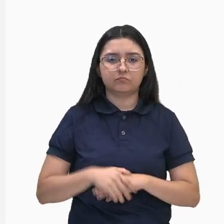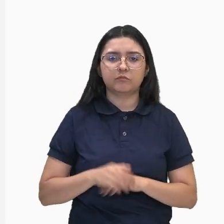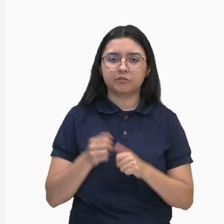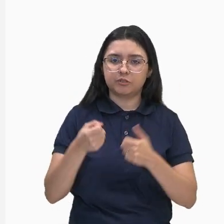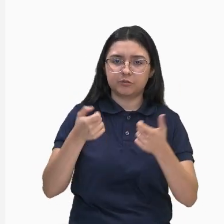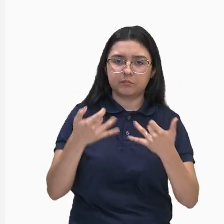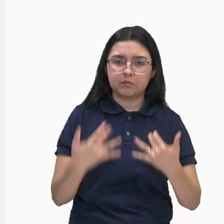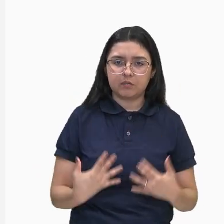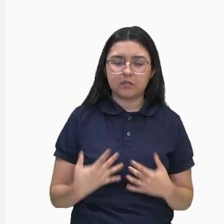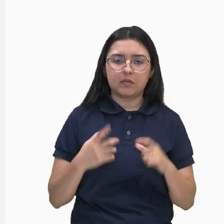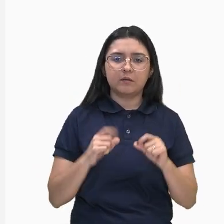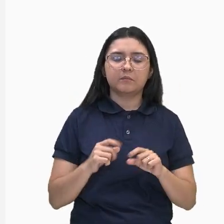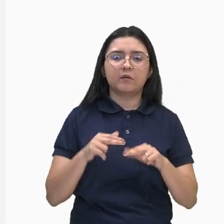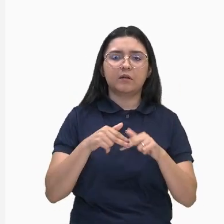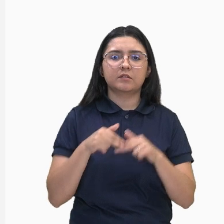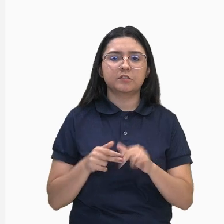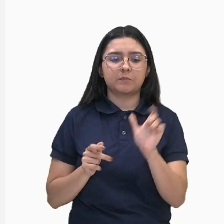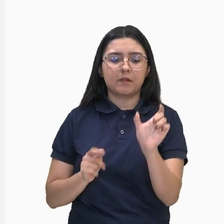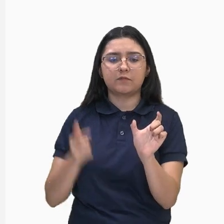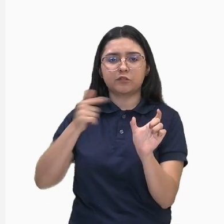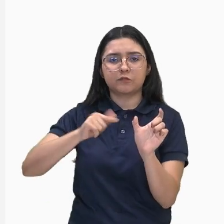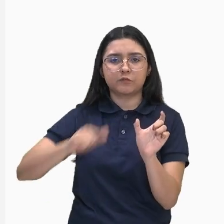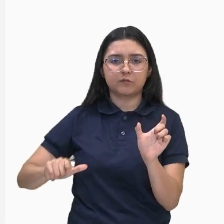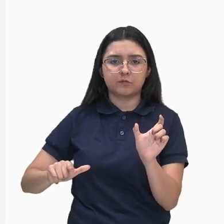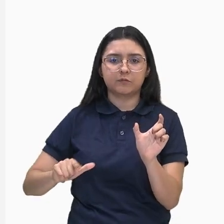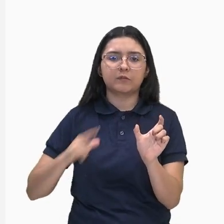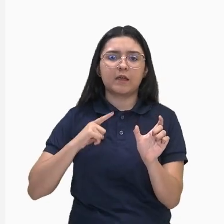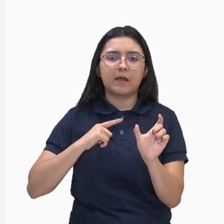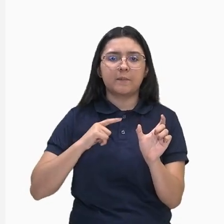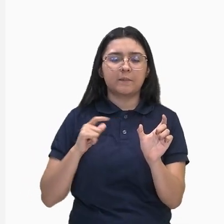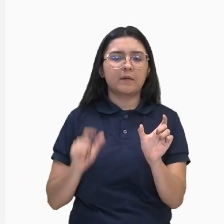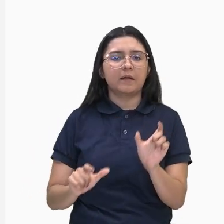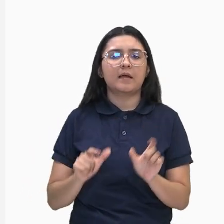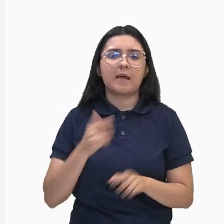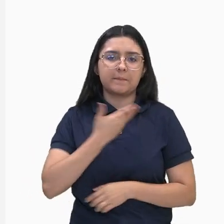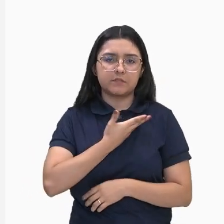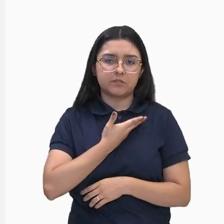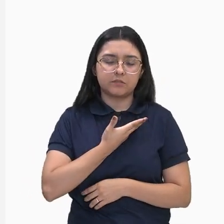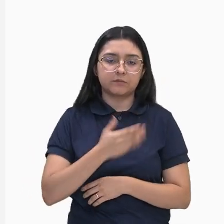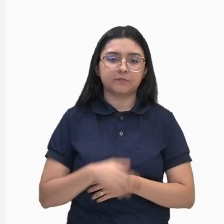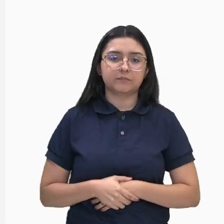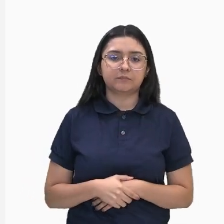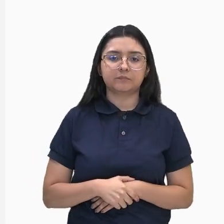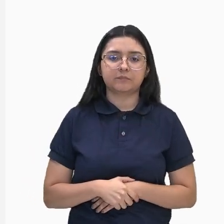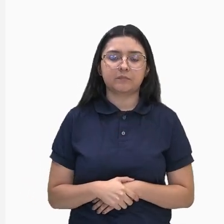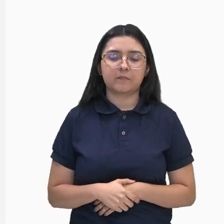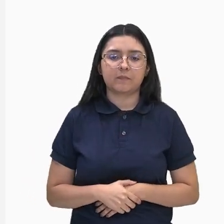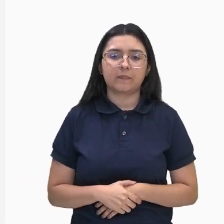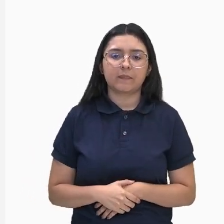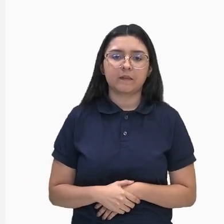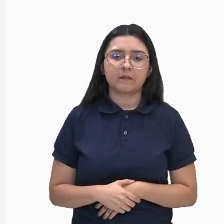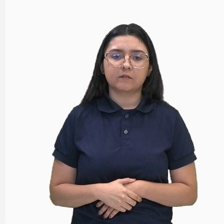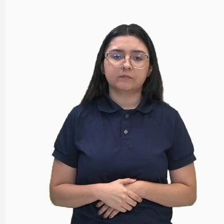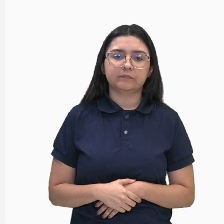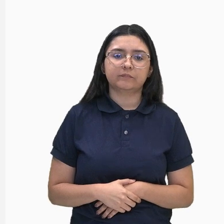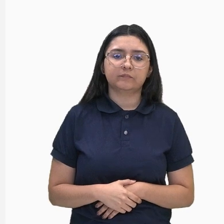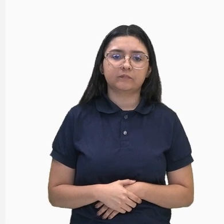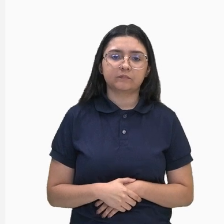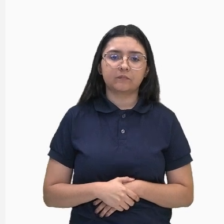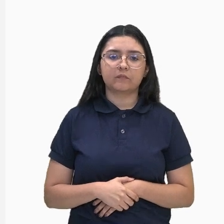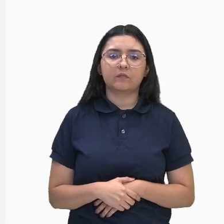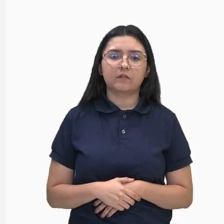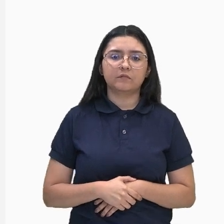nossas palavras repetidas, que foi a palavra amizade, né? Você pode falar que é amizade, ok?